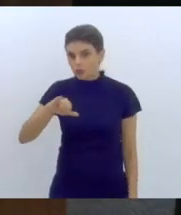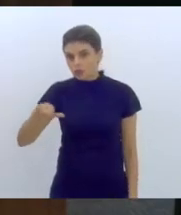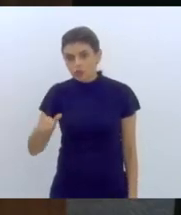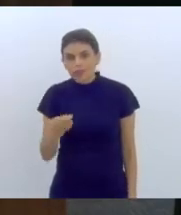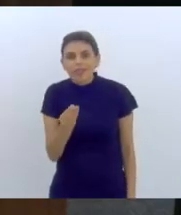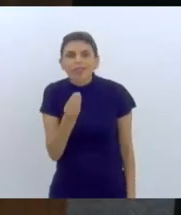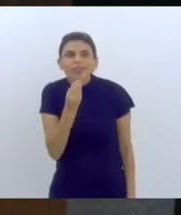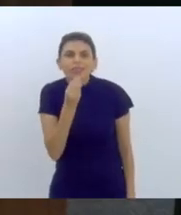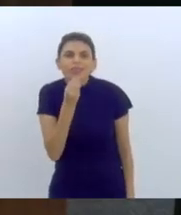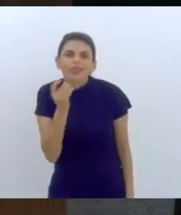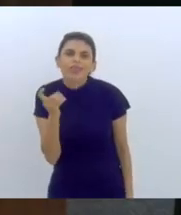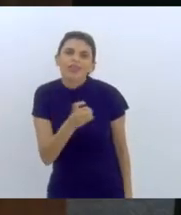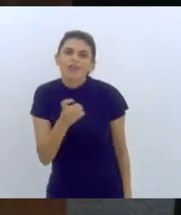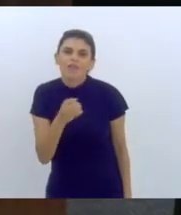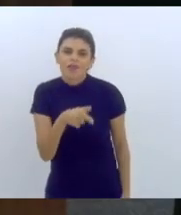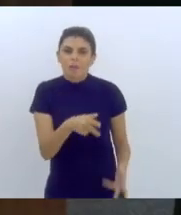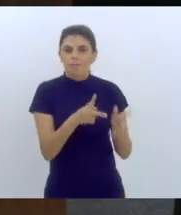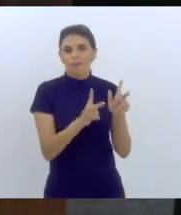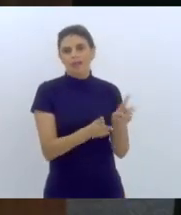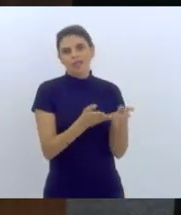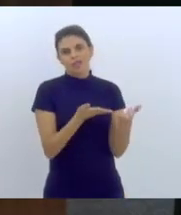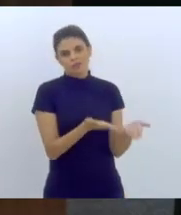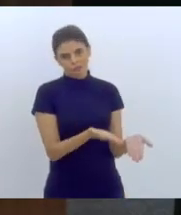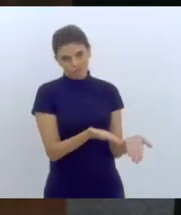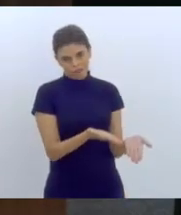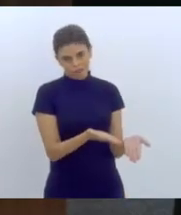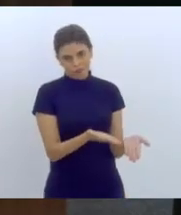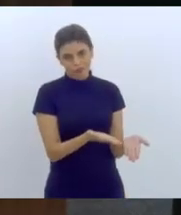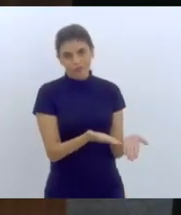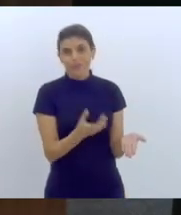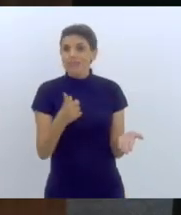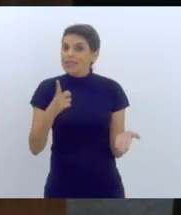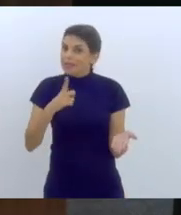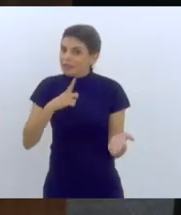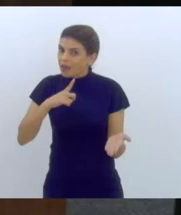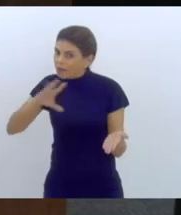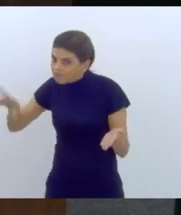deveria ser exatamente esse, com emendas,